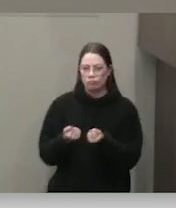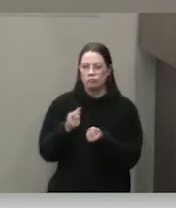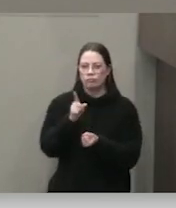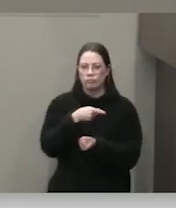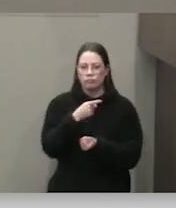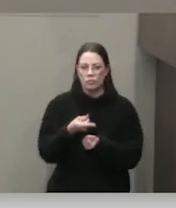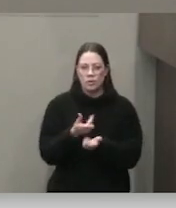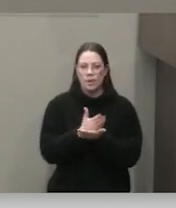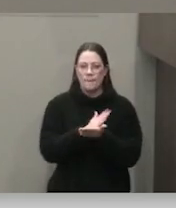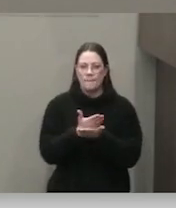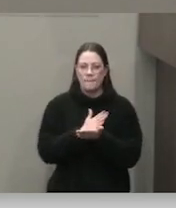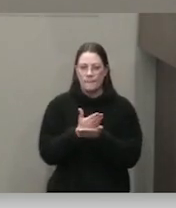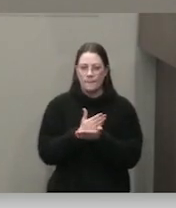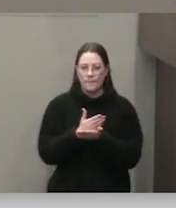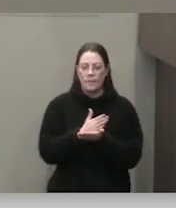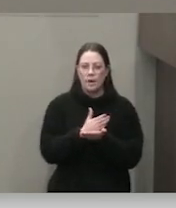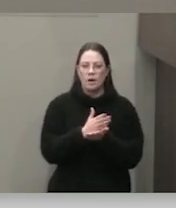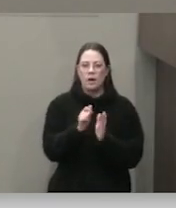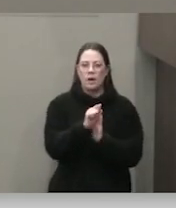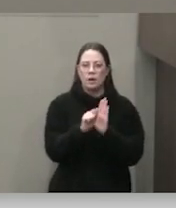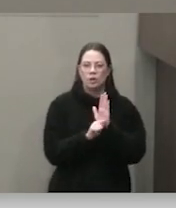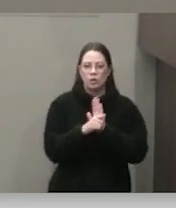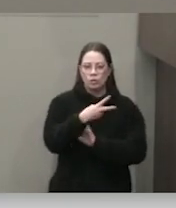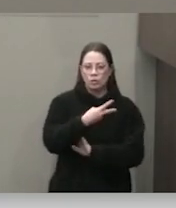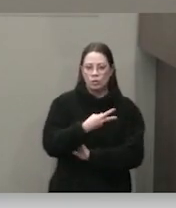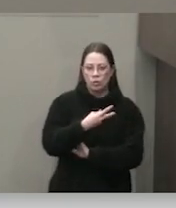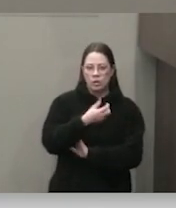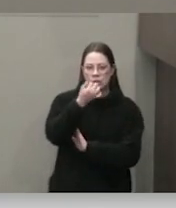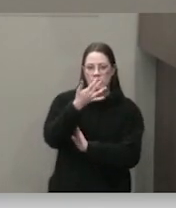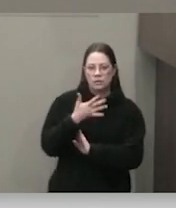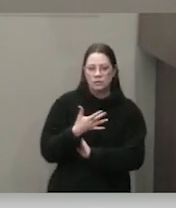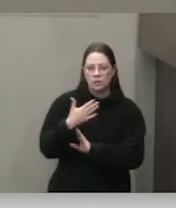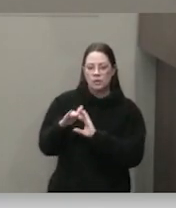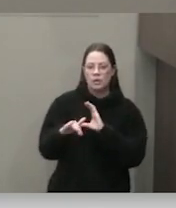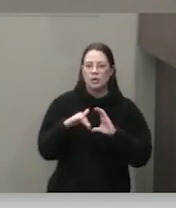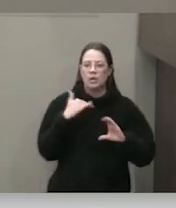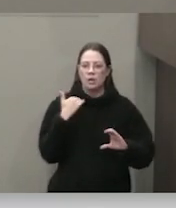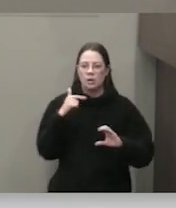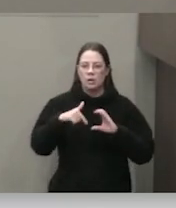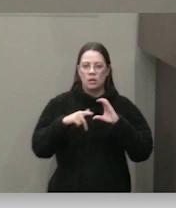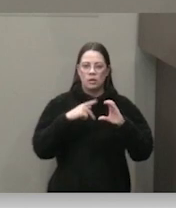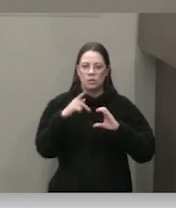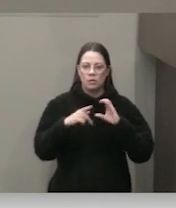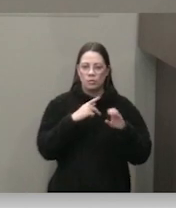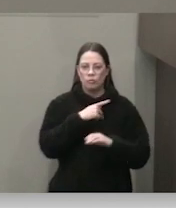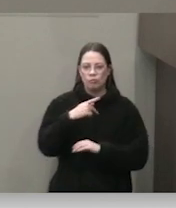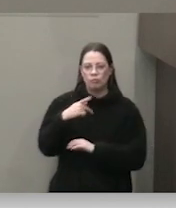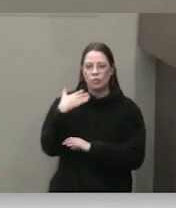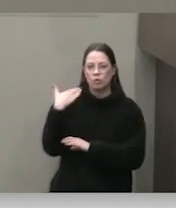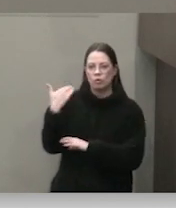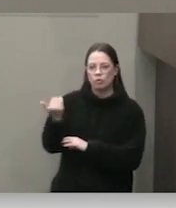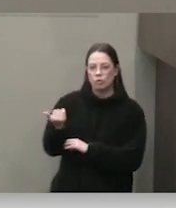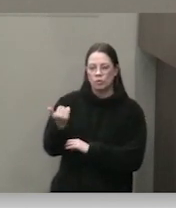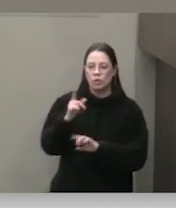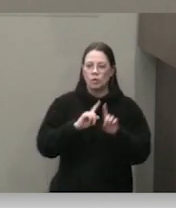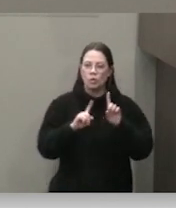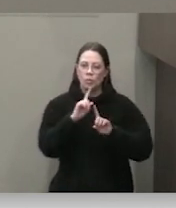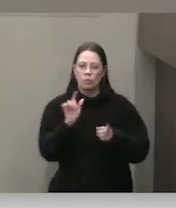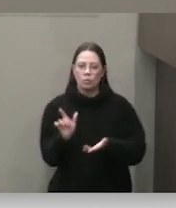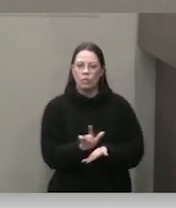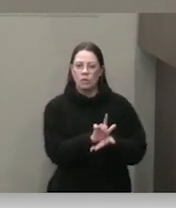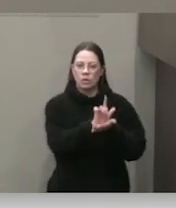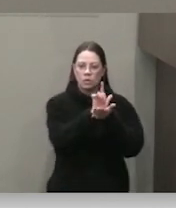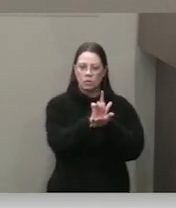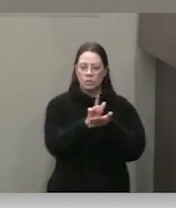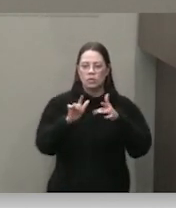veto parcial, que é no artigo 2, inclusive nós recebemos aqui na casa, o presidente nos chamou algumas lideranças